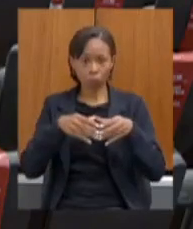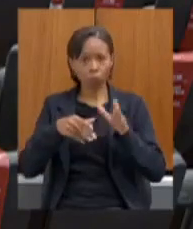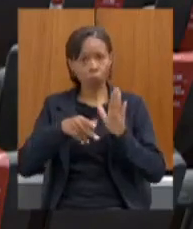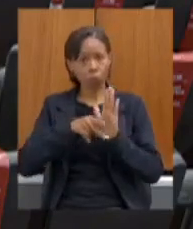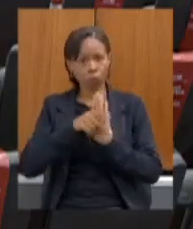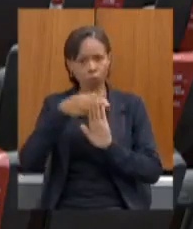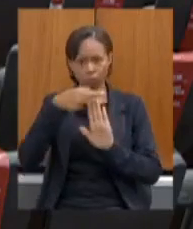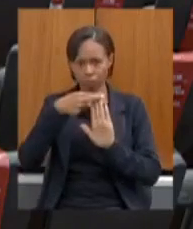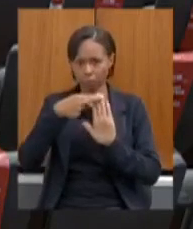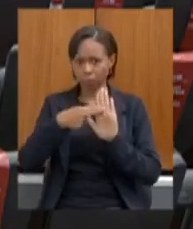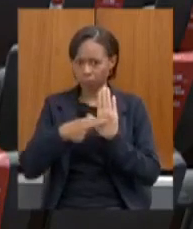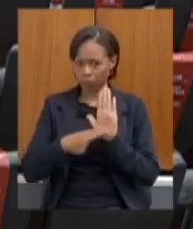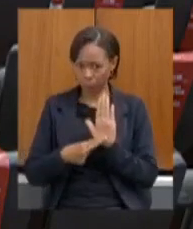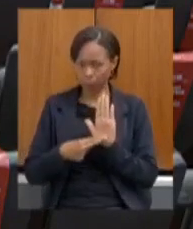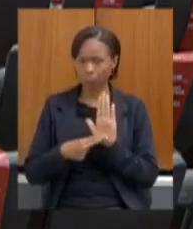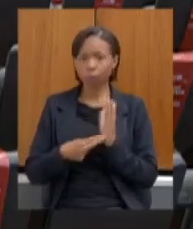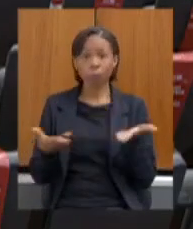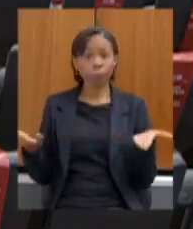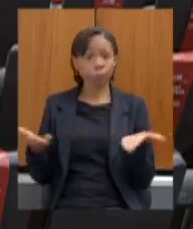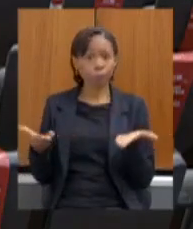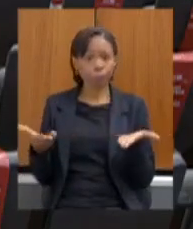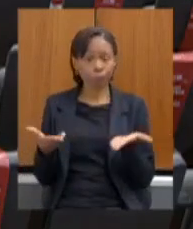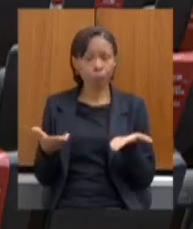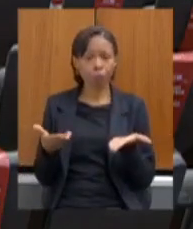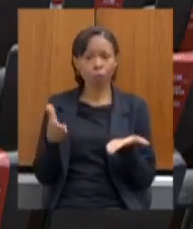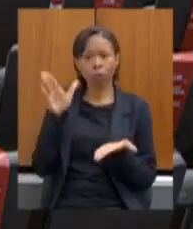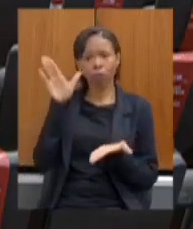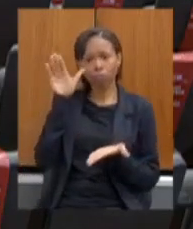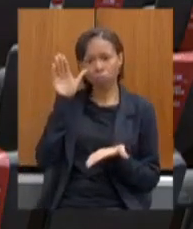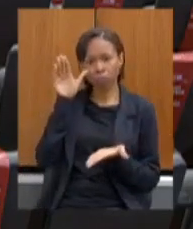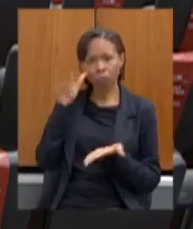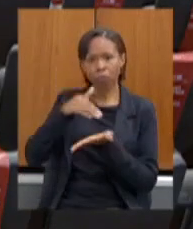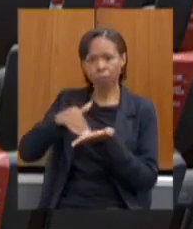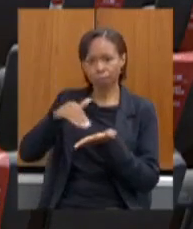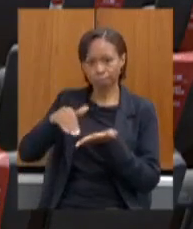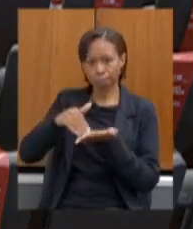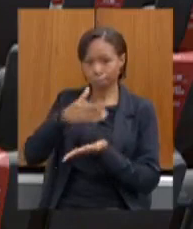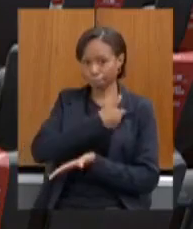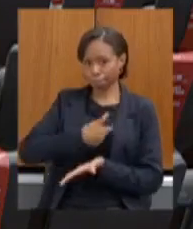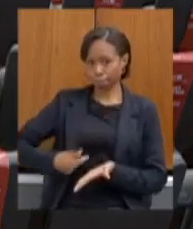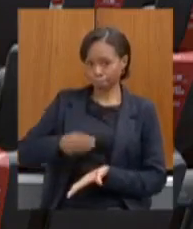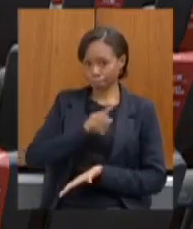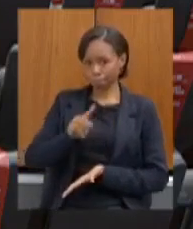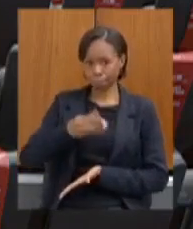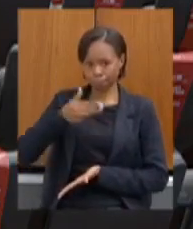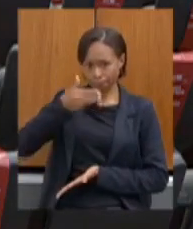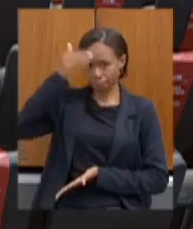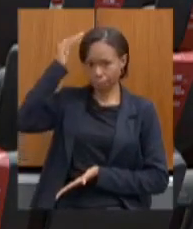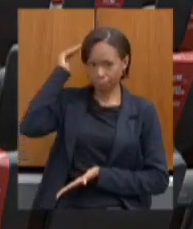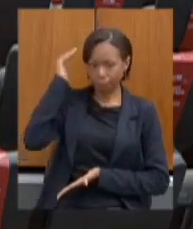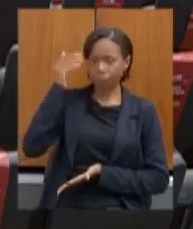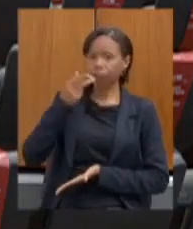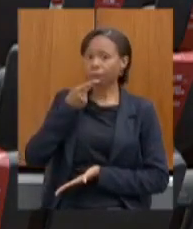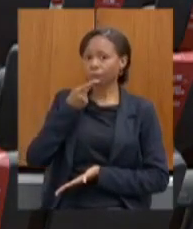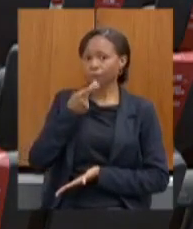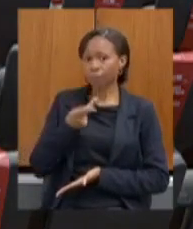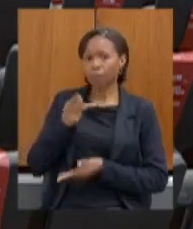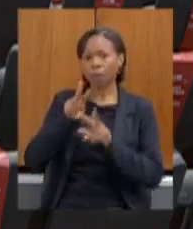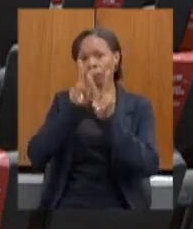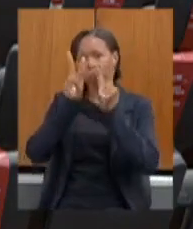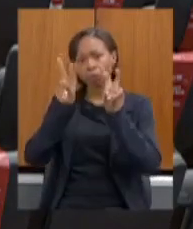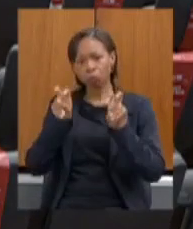Eles começam agora, então, a ouvir o secretário de governo do governador Zema, que vai falar sobre as ações